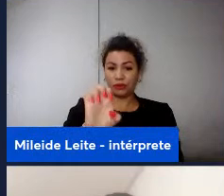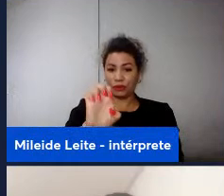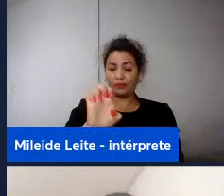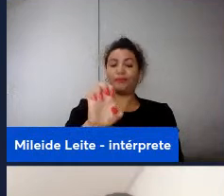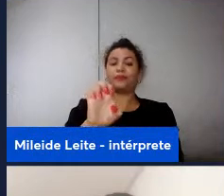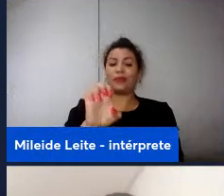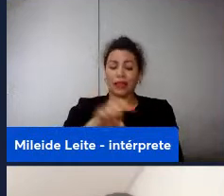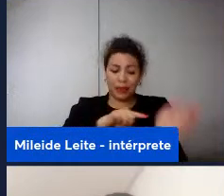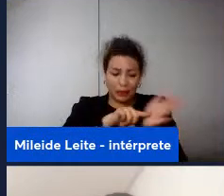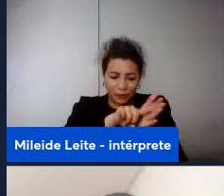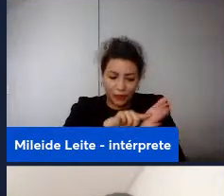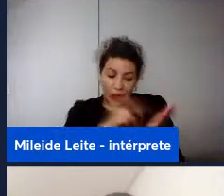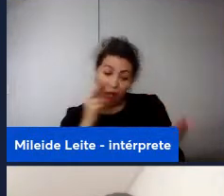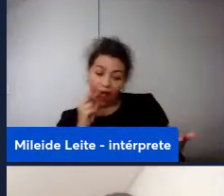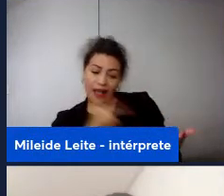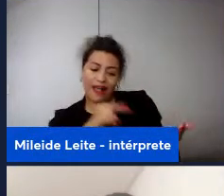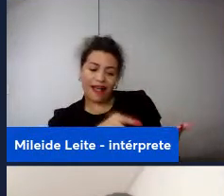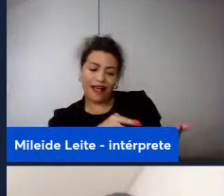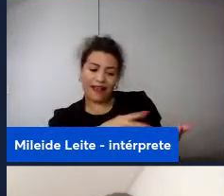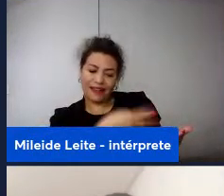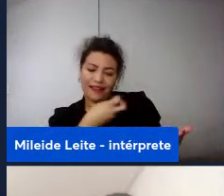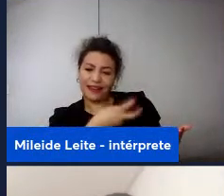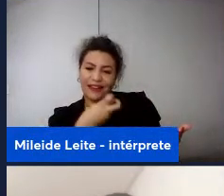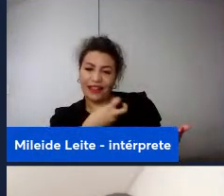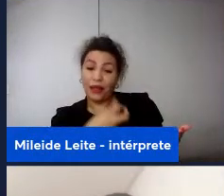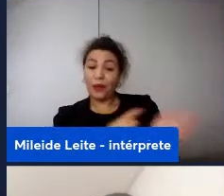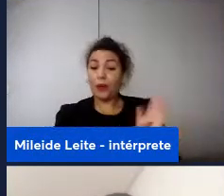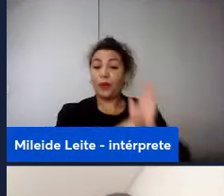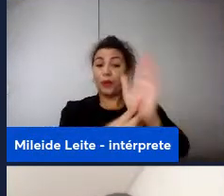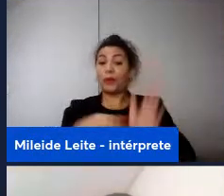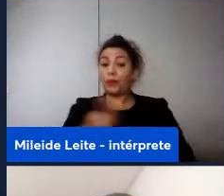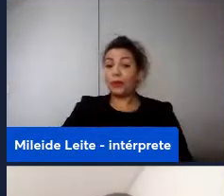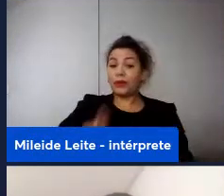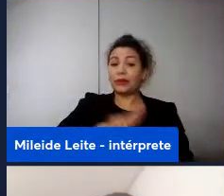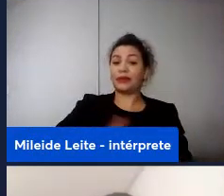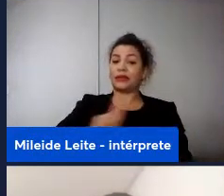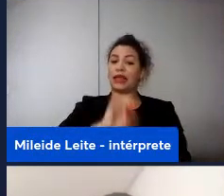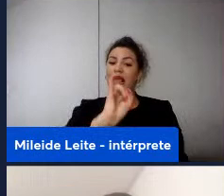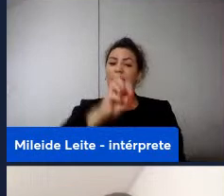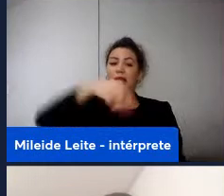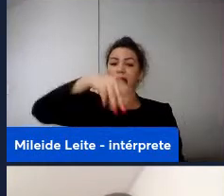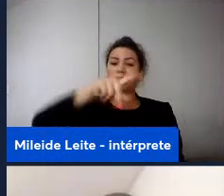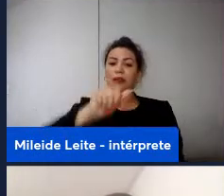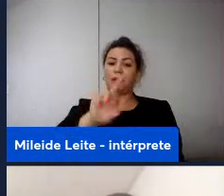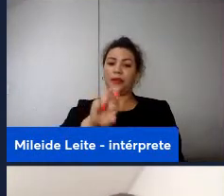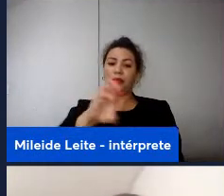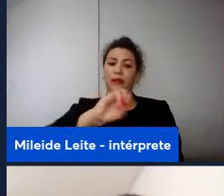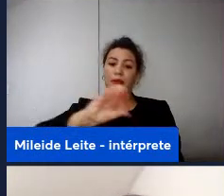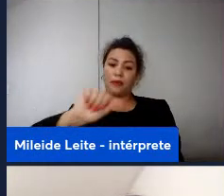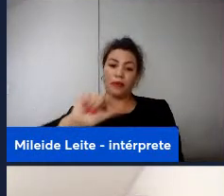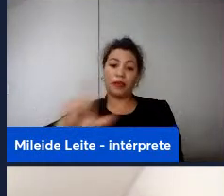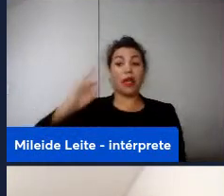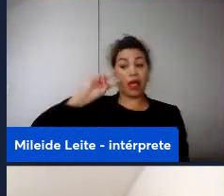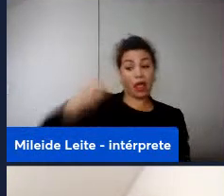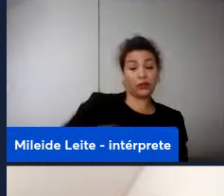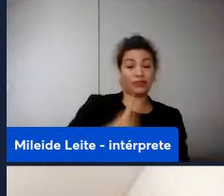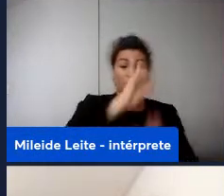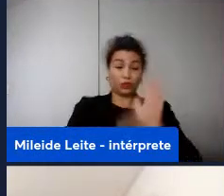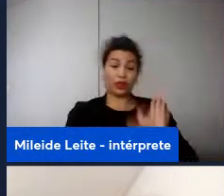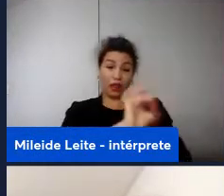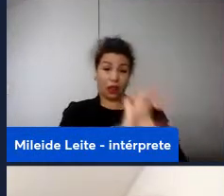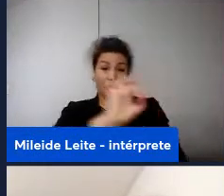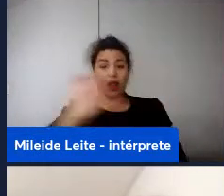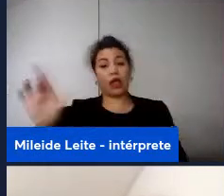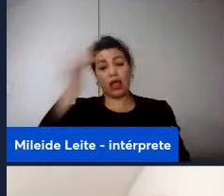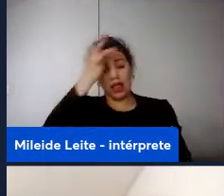uma pescadinha aqui, revela o uso da imparcialidade para reconhecer o direito de cada um, usando